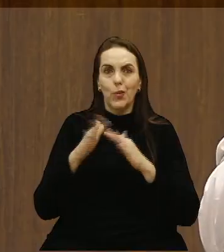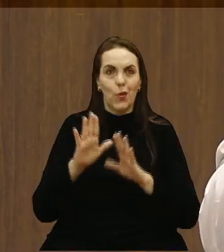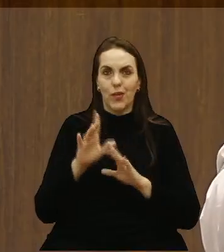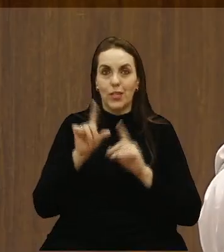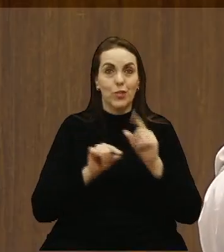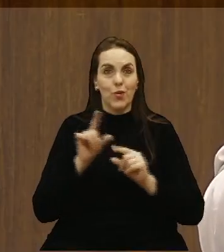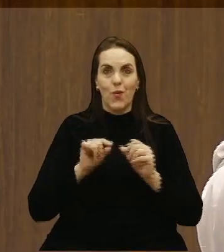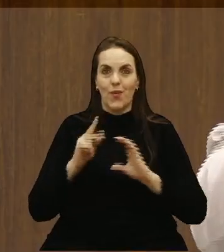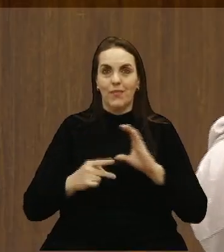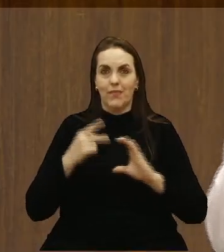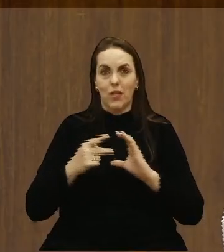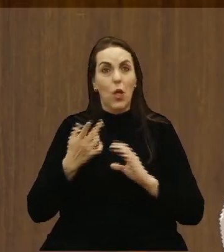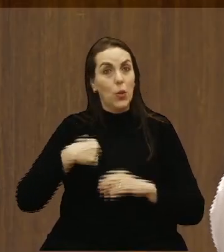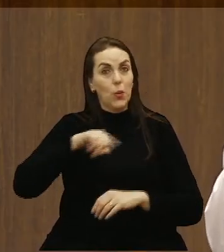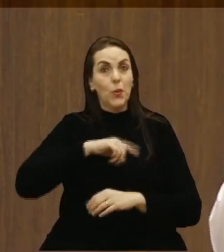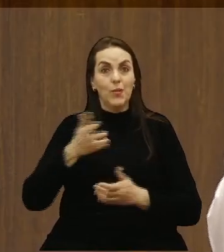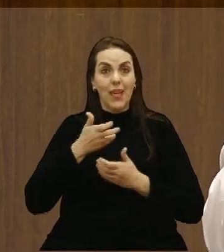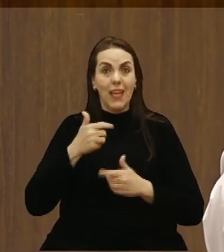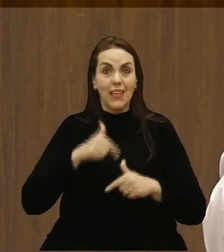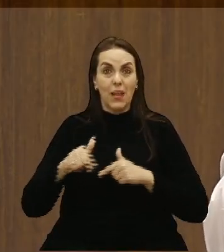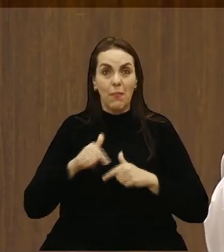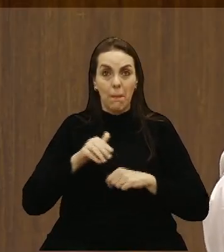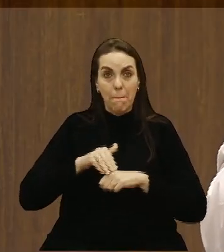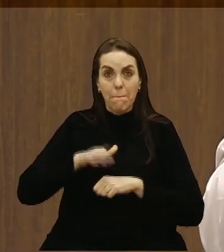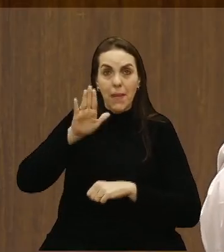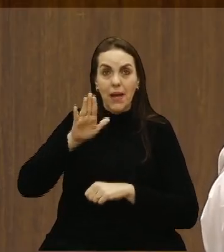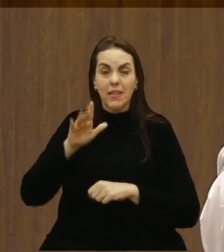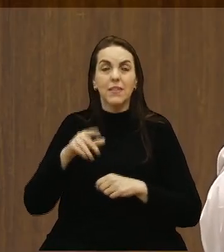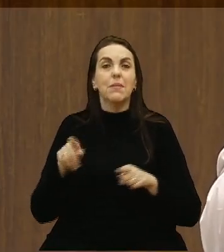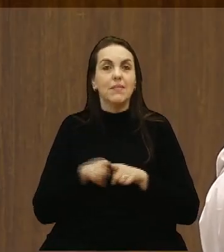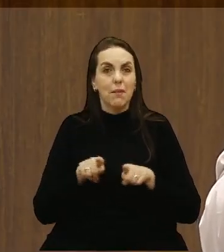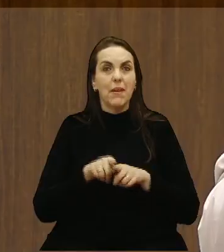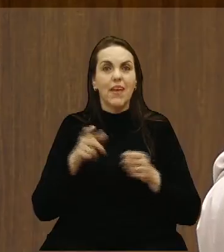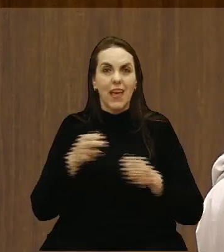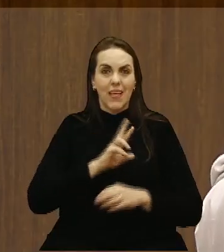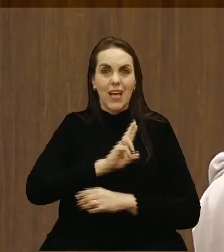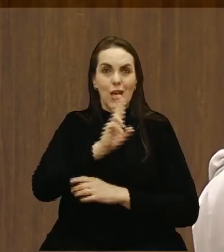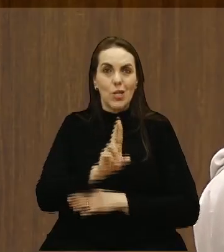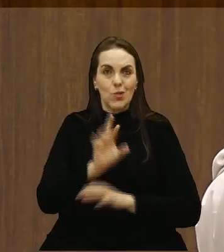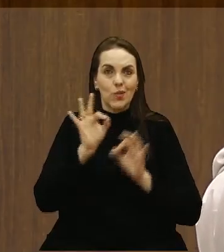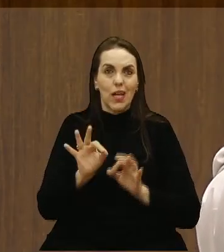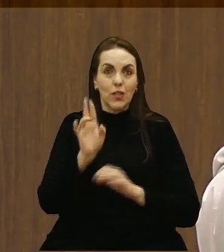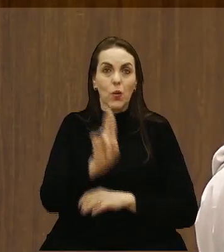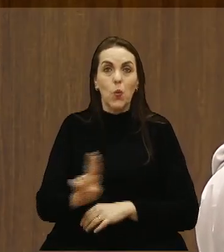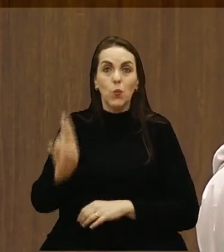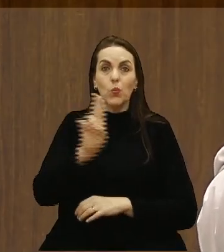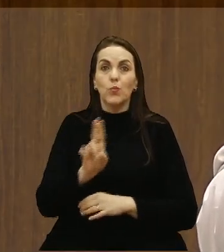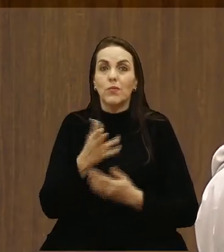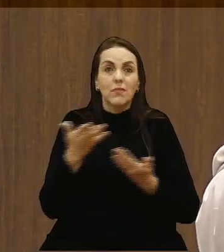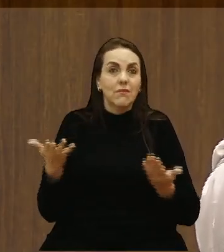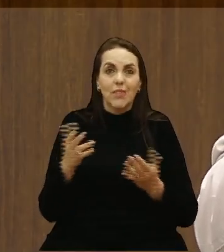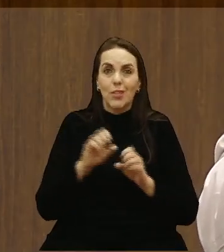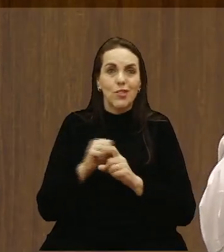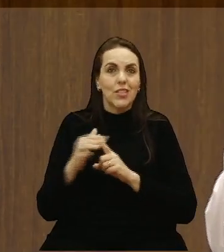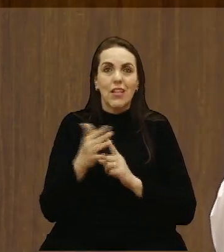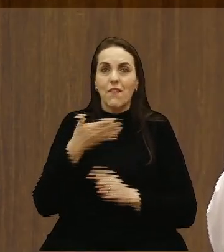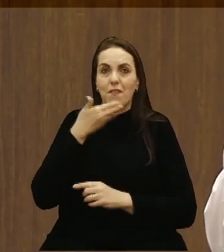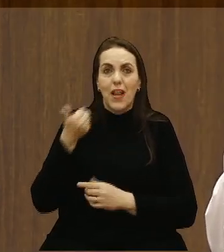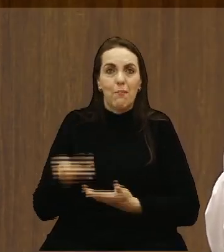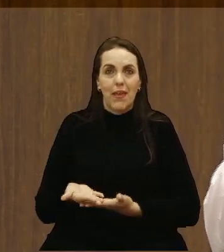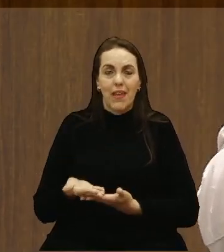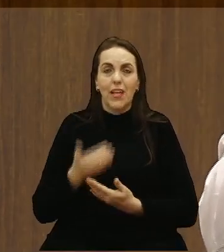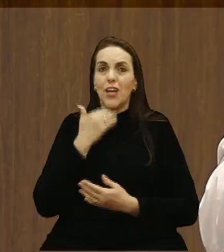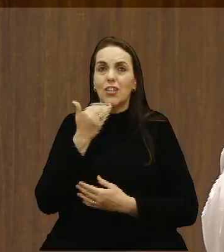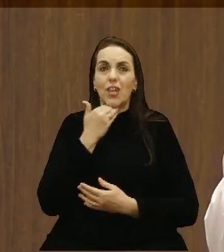querem trabalhar mais, mas mais do que isso, querem que o seu resultado seja efetivamente útil para a sociedade. Não adianta a gente ter uma usina hidrelétrica para acender